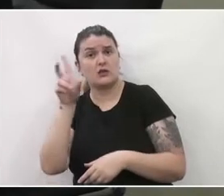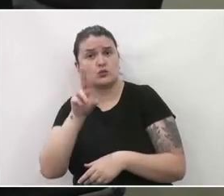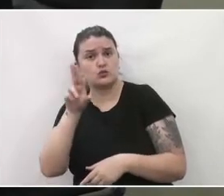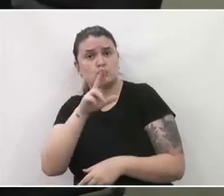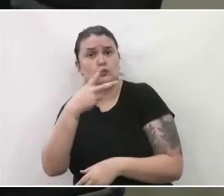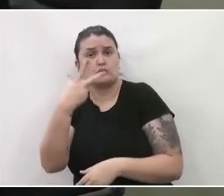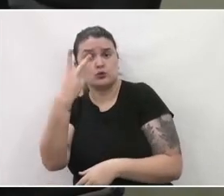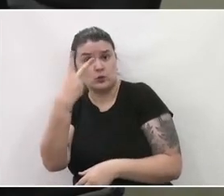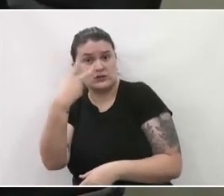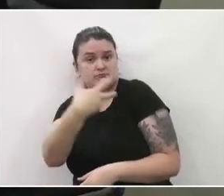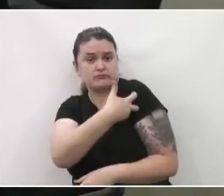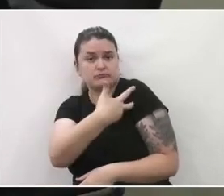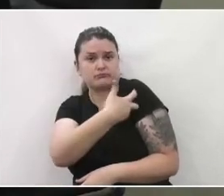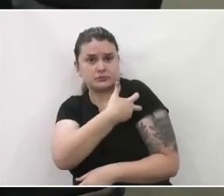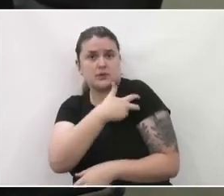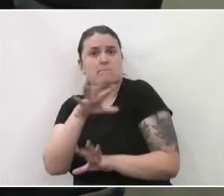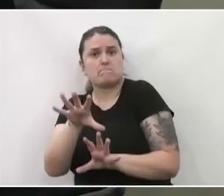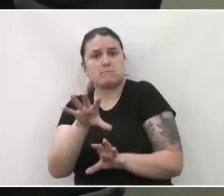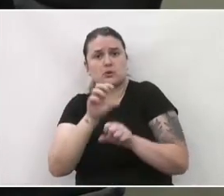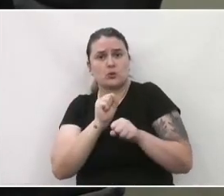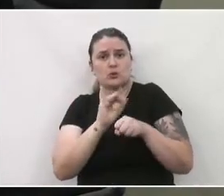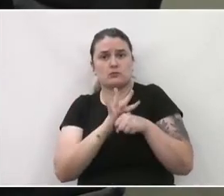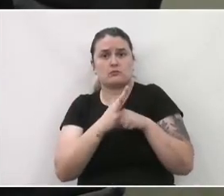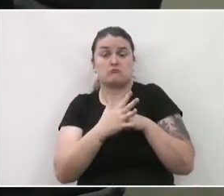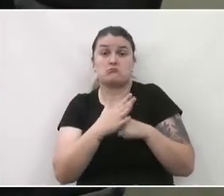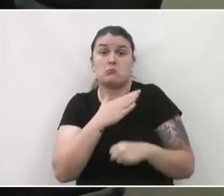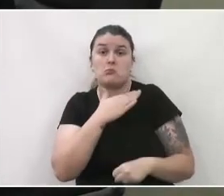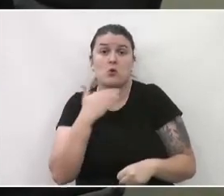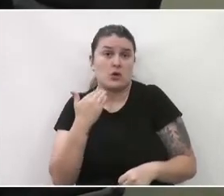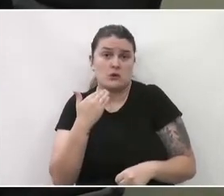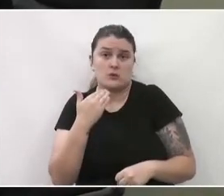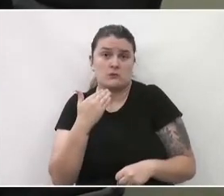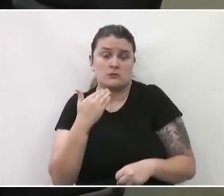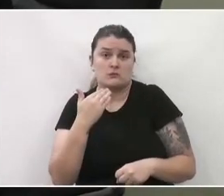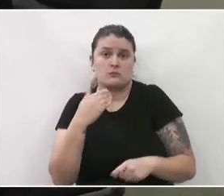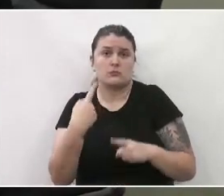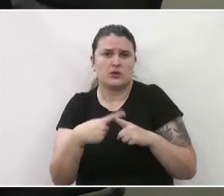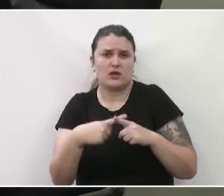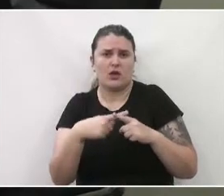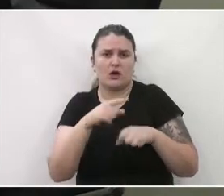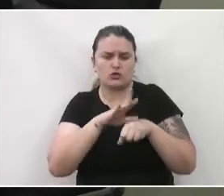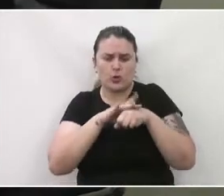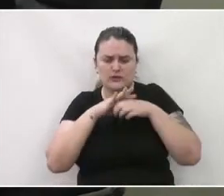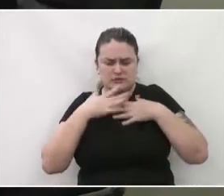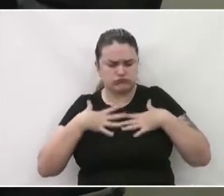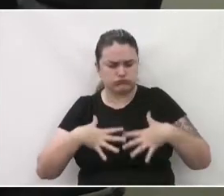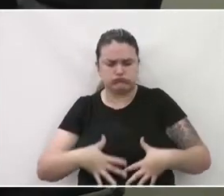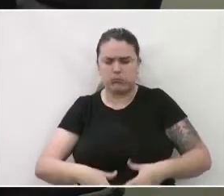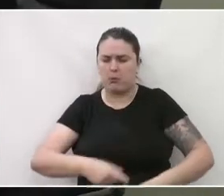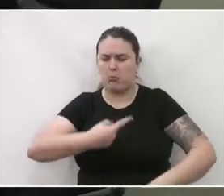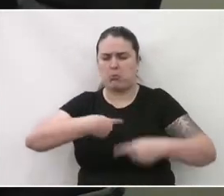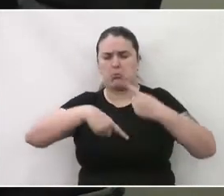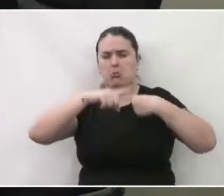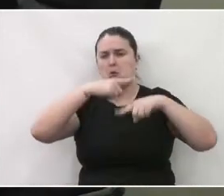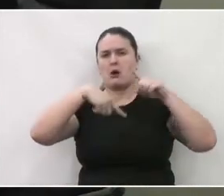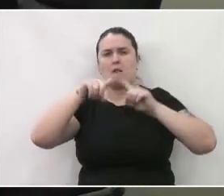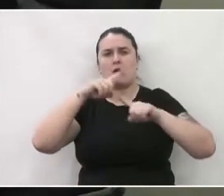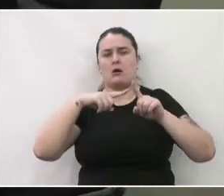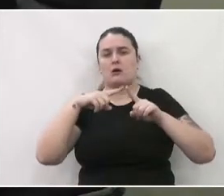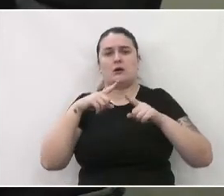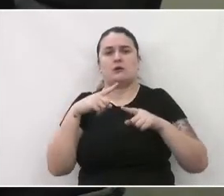2 doses e contraiu o coronavírus e faleceu porque a doença evoluiu, ele teve